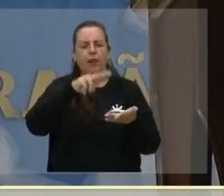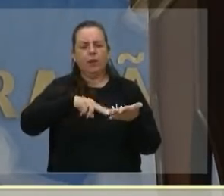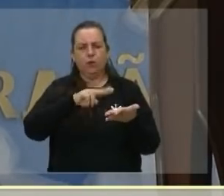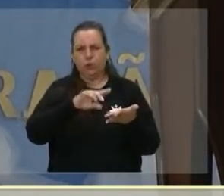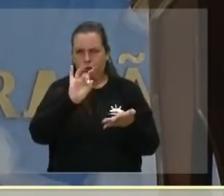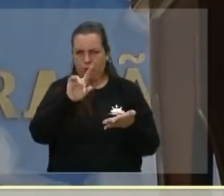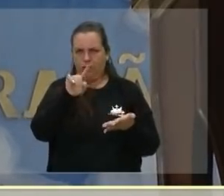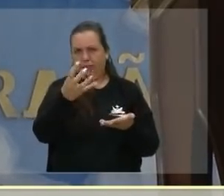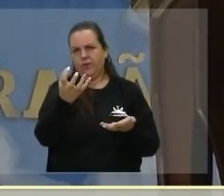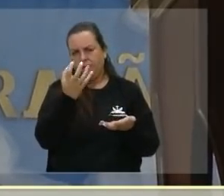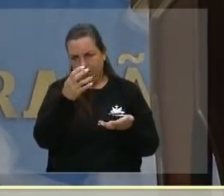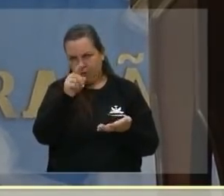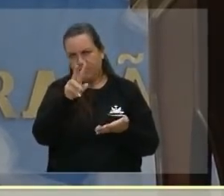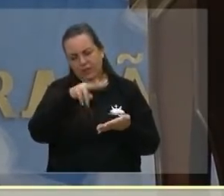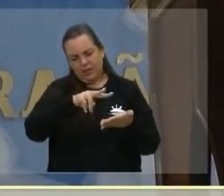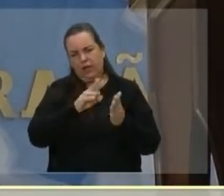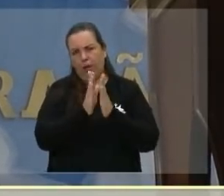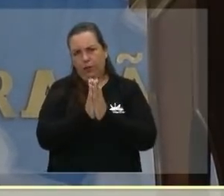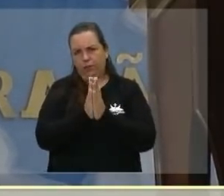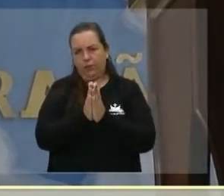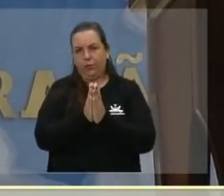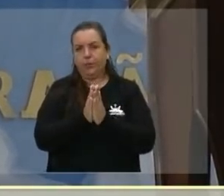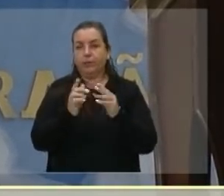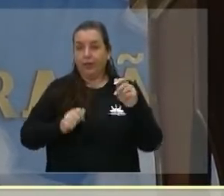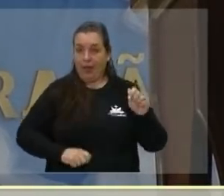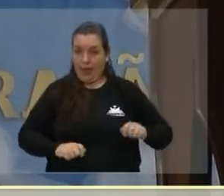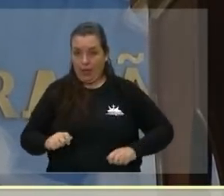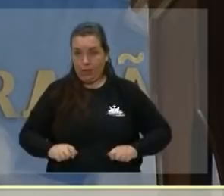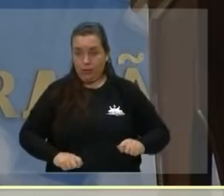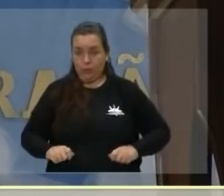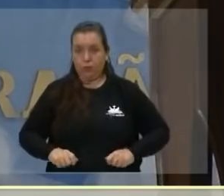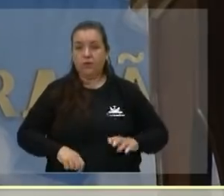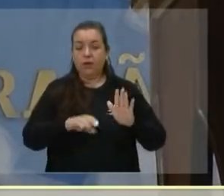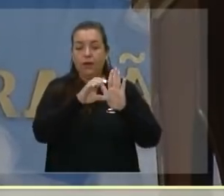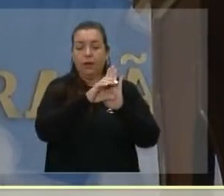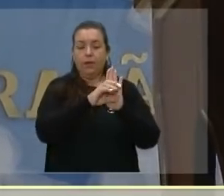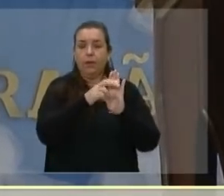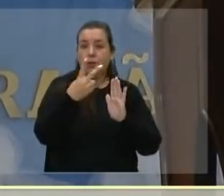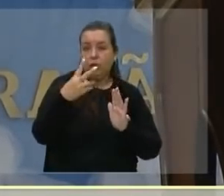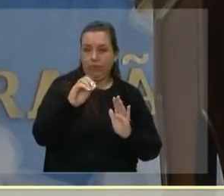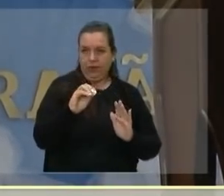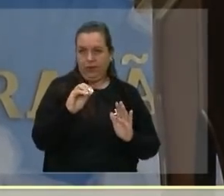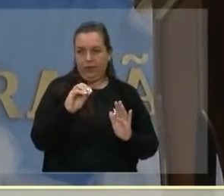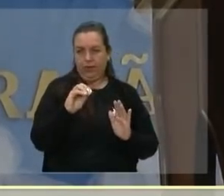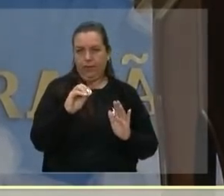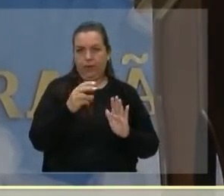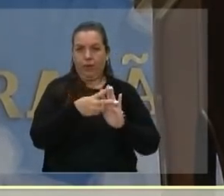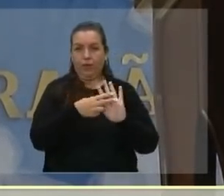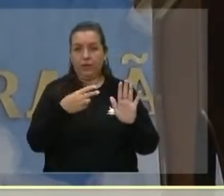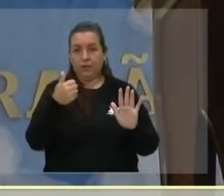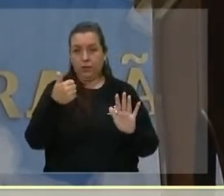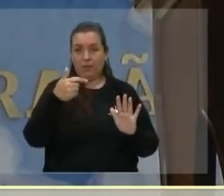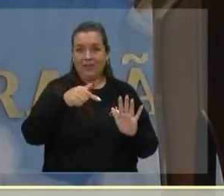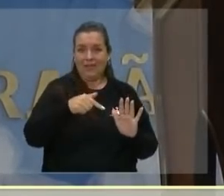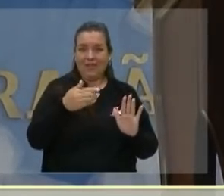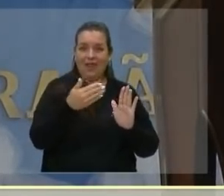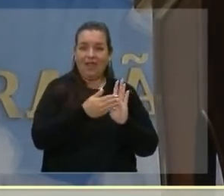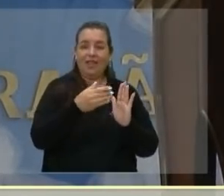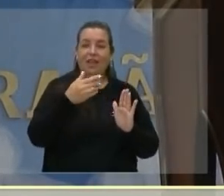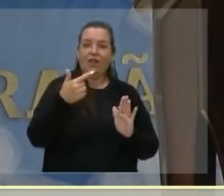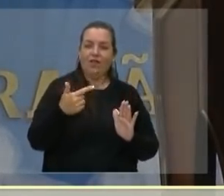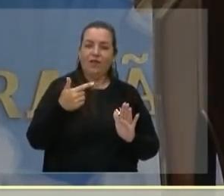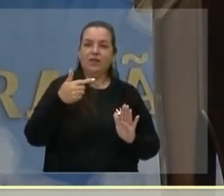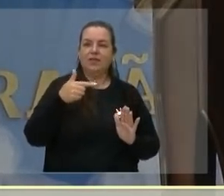eu peço muito que ser leia atos dos apóstolos capítulo 20 versículo 17 a